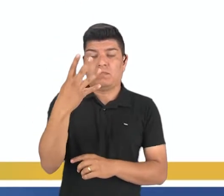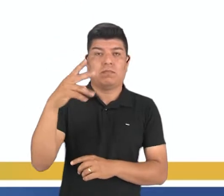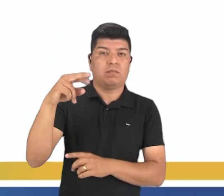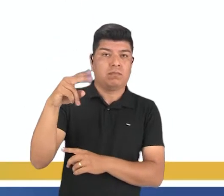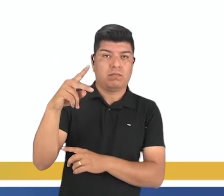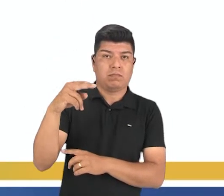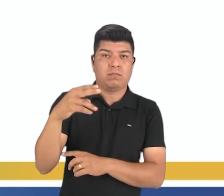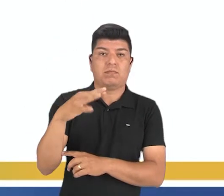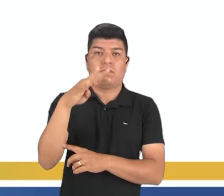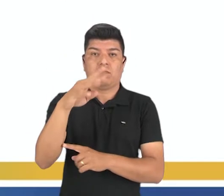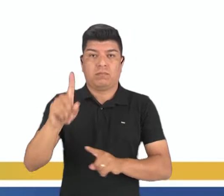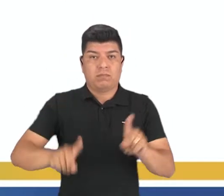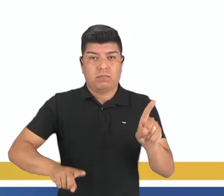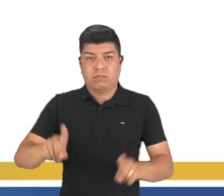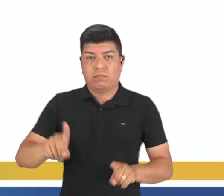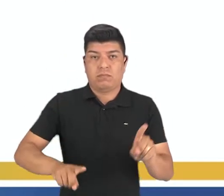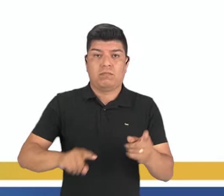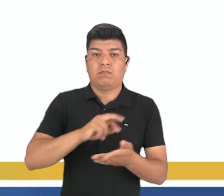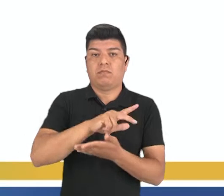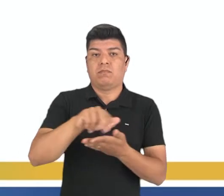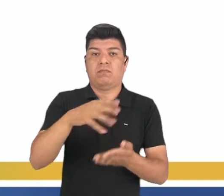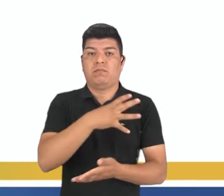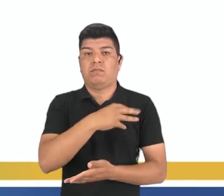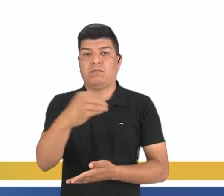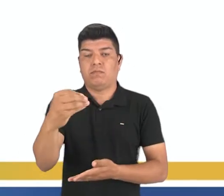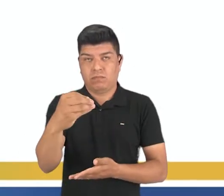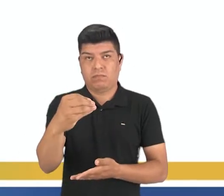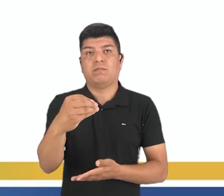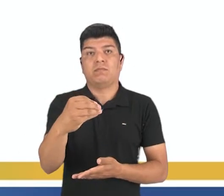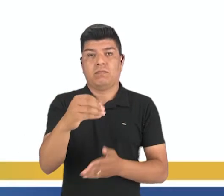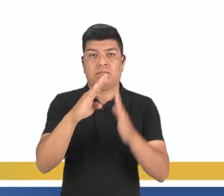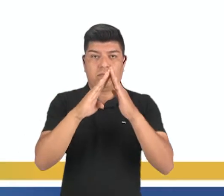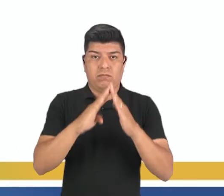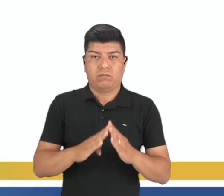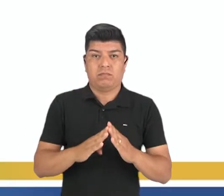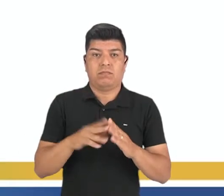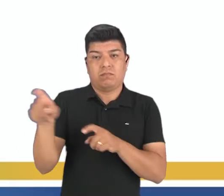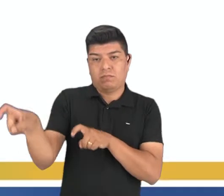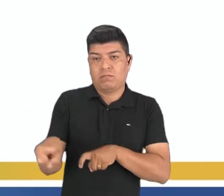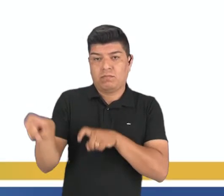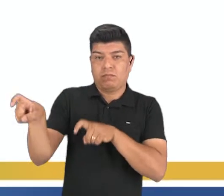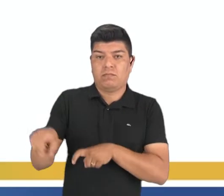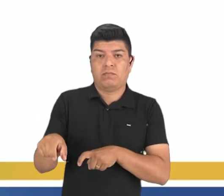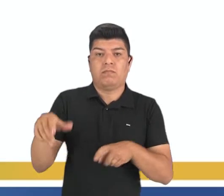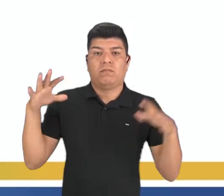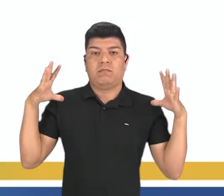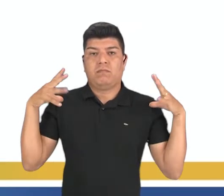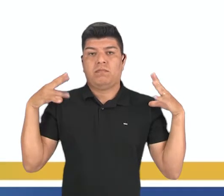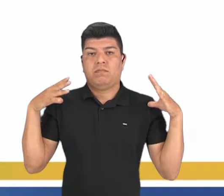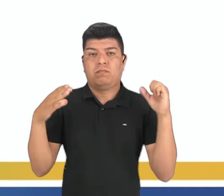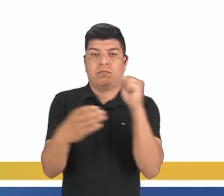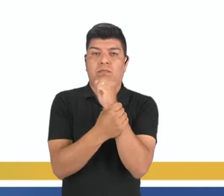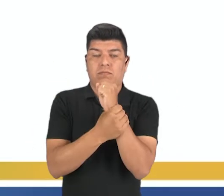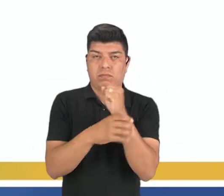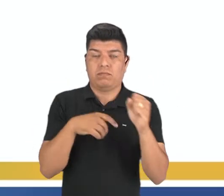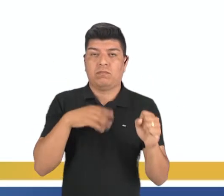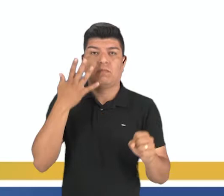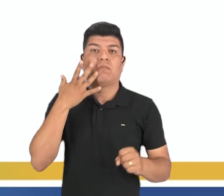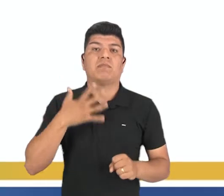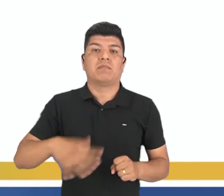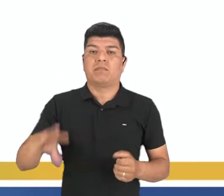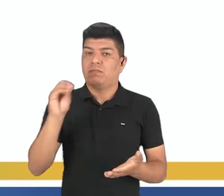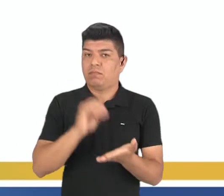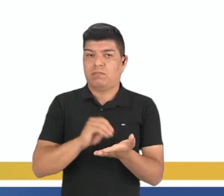irmãos, 4 primos e uma dezena de filhos de moradores da fazenda Anjos da Guarda. Criança era o que